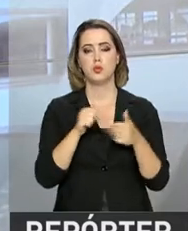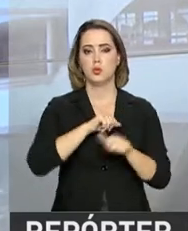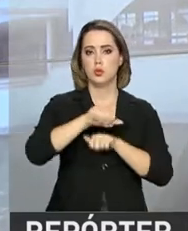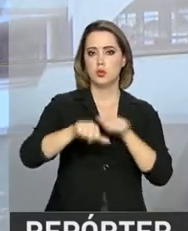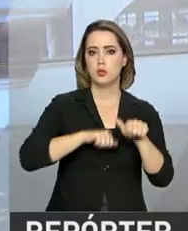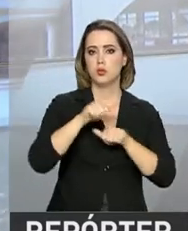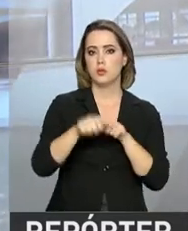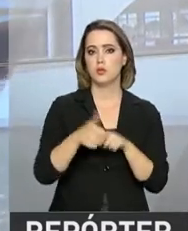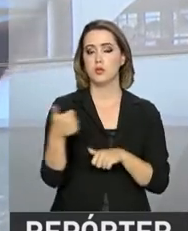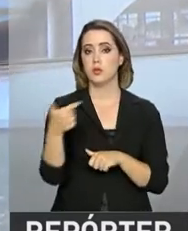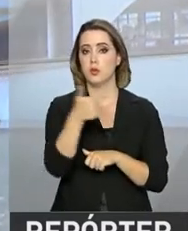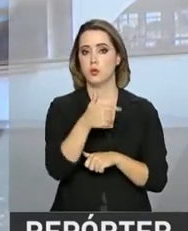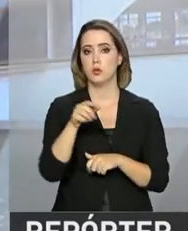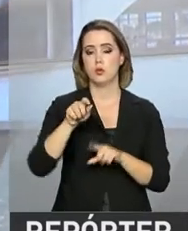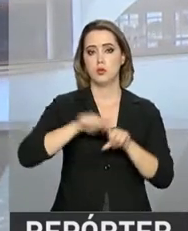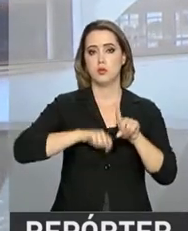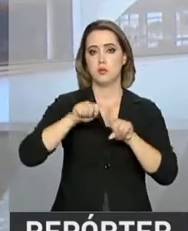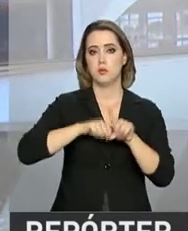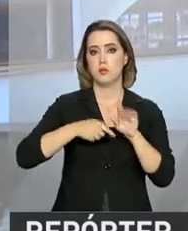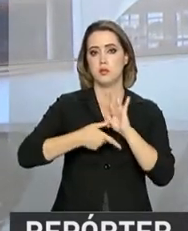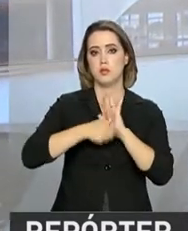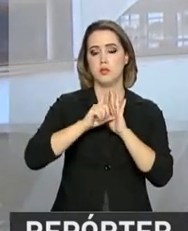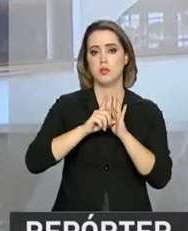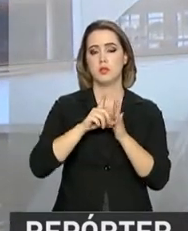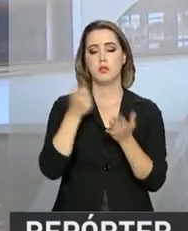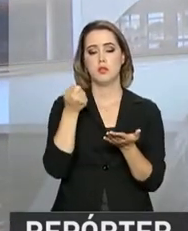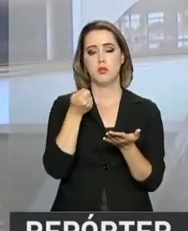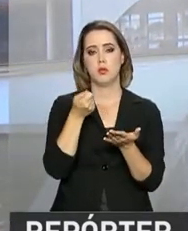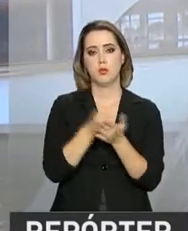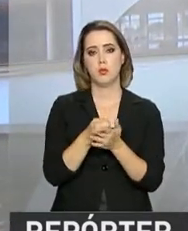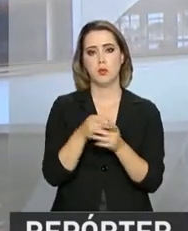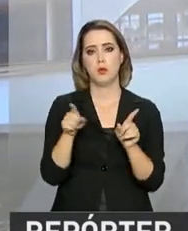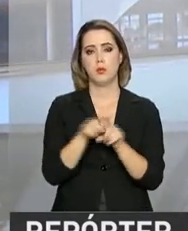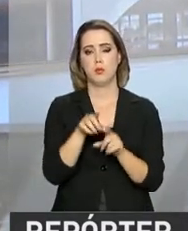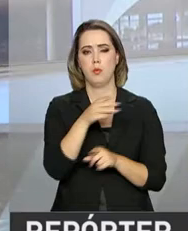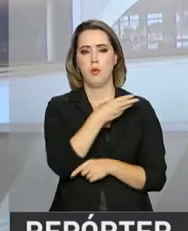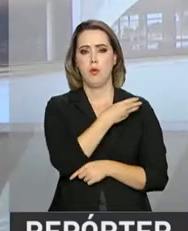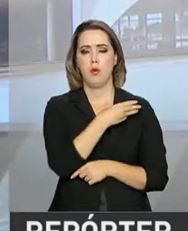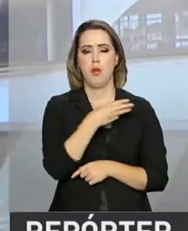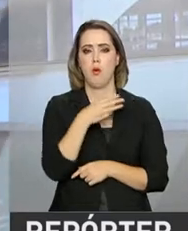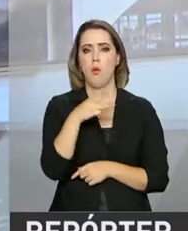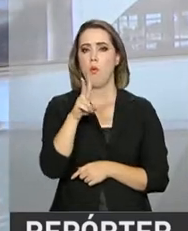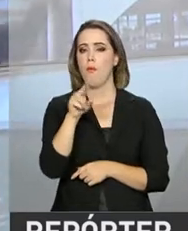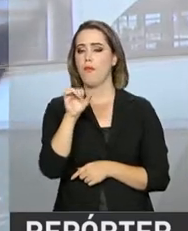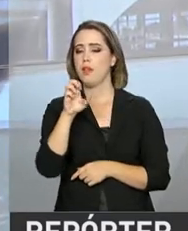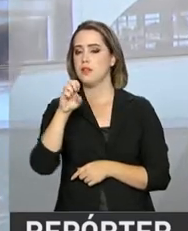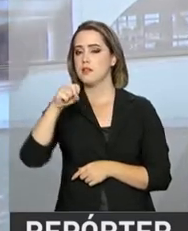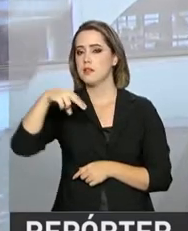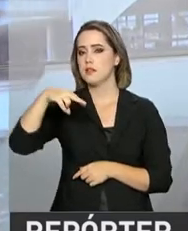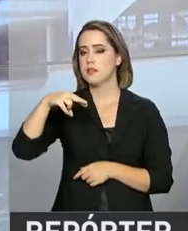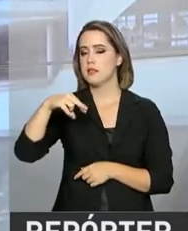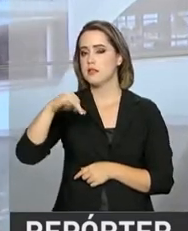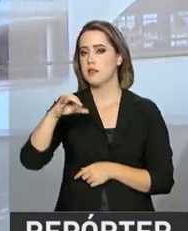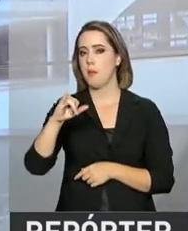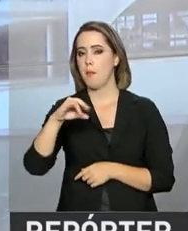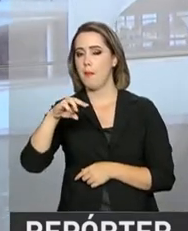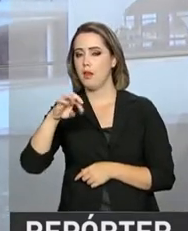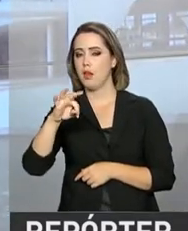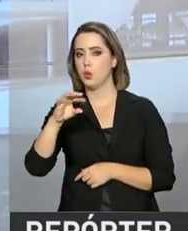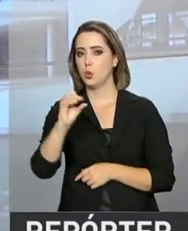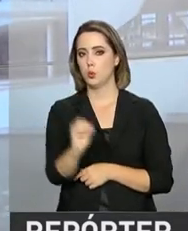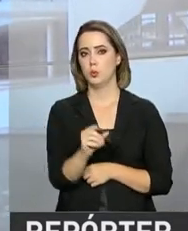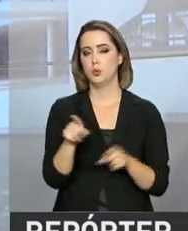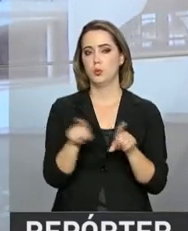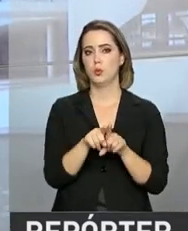anteriores ao vencimento o ministro da ciência tecnologia e inovações e comunicações gilberto kassab afirmou que a diminuição